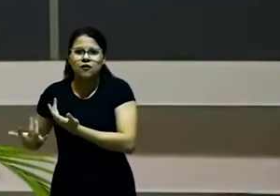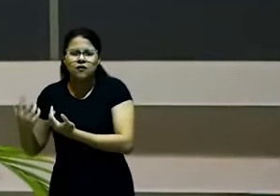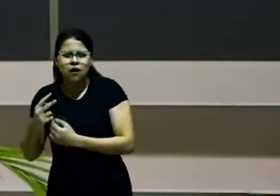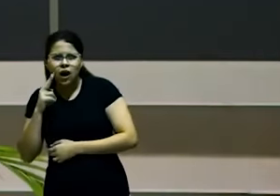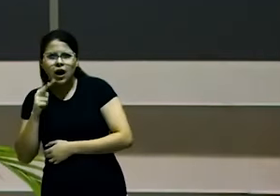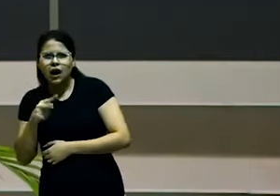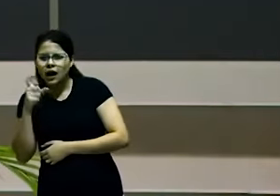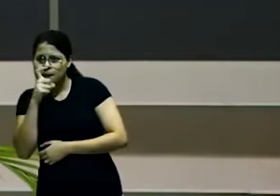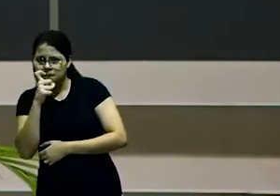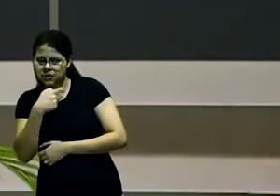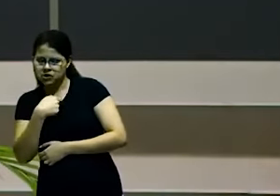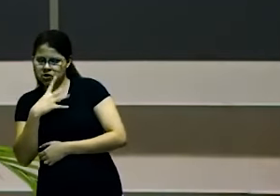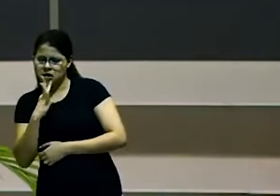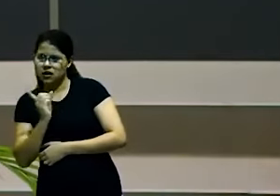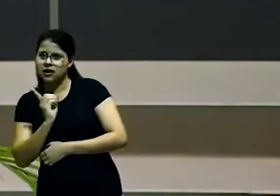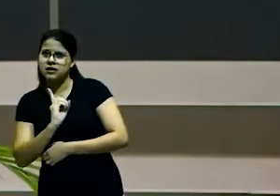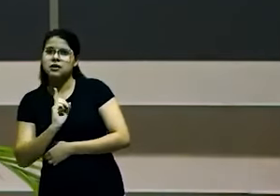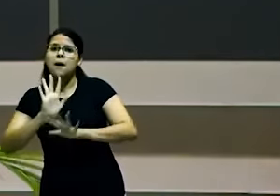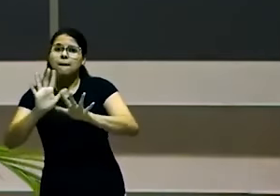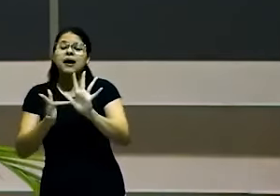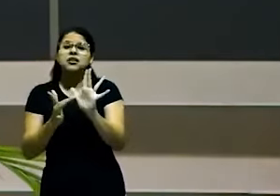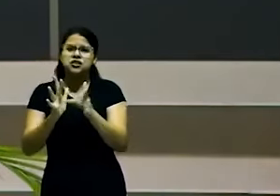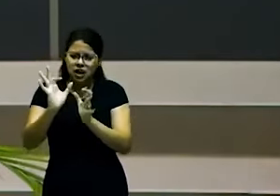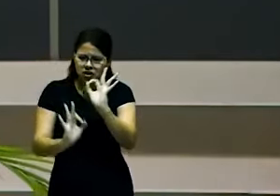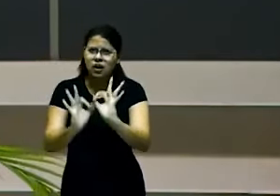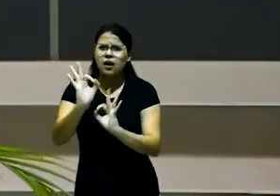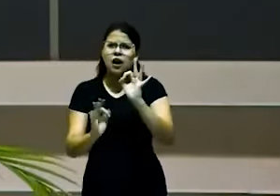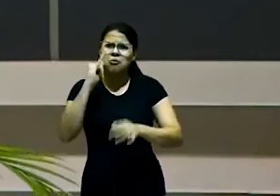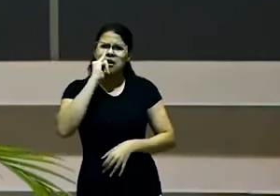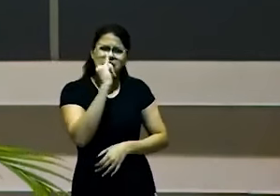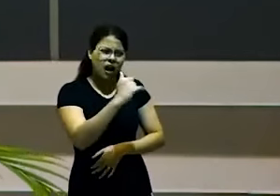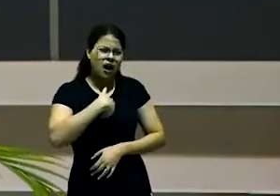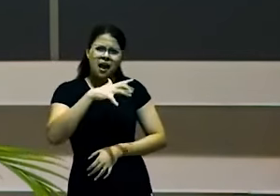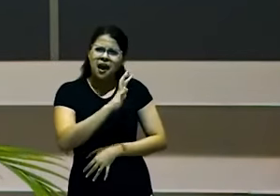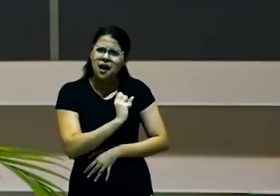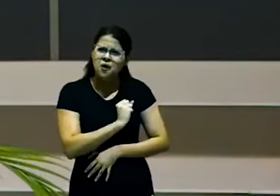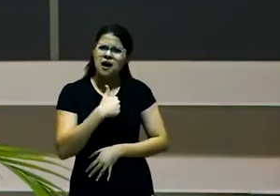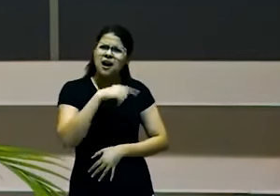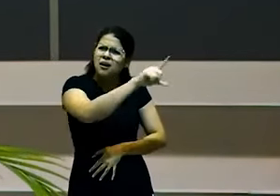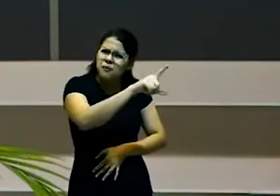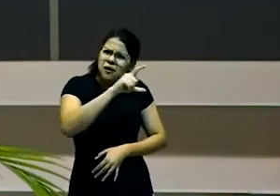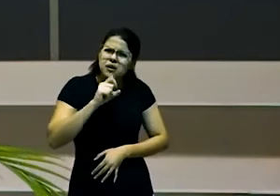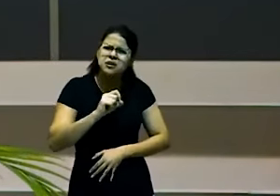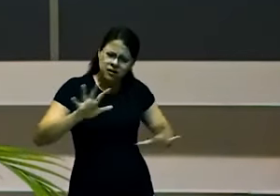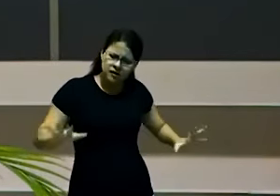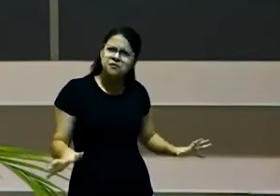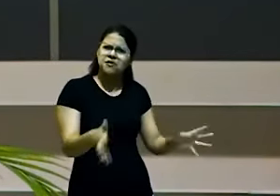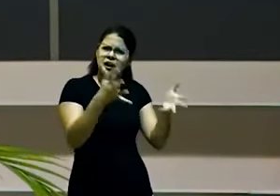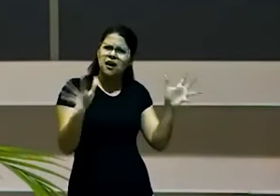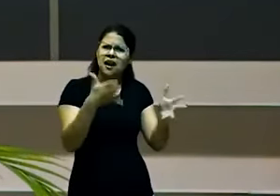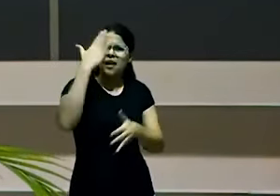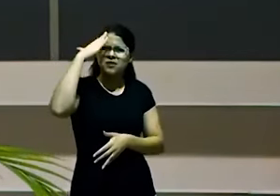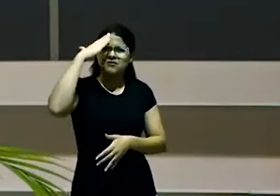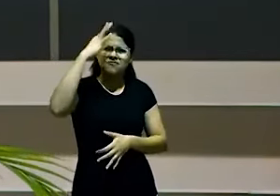para dizer eu ainda posto em ti eu sei porque que eu te escolhi Pedro eu tenho